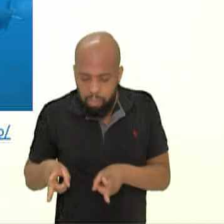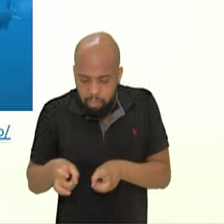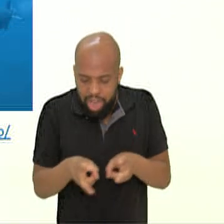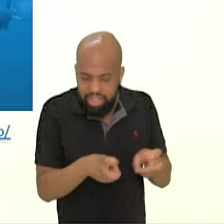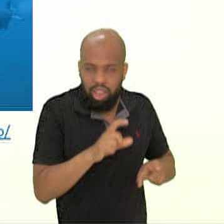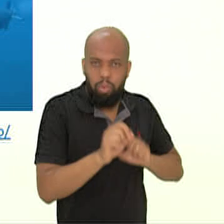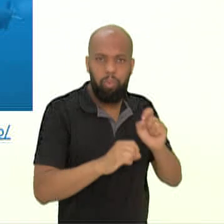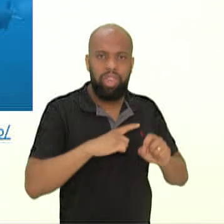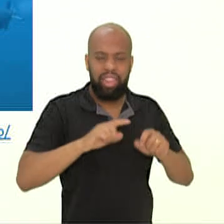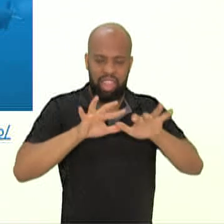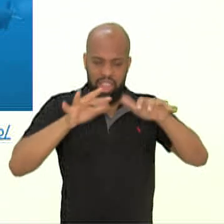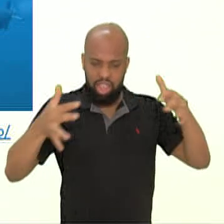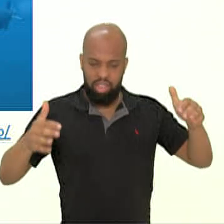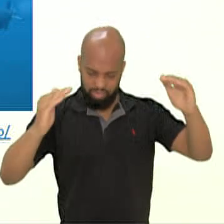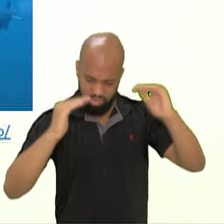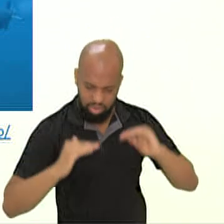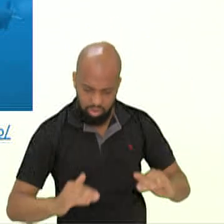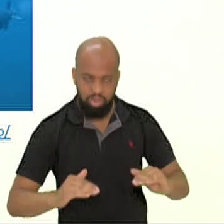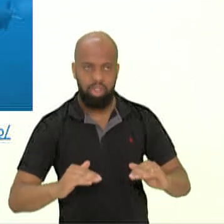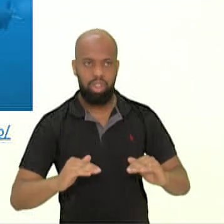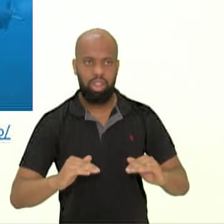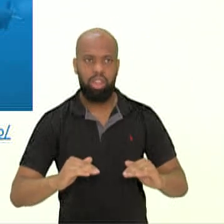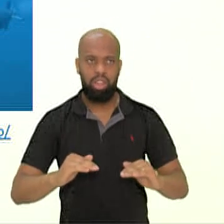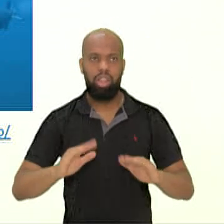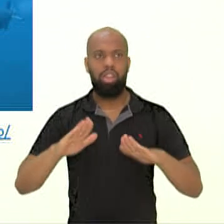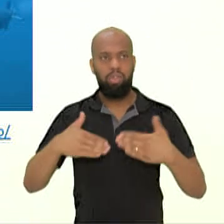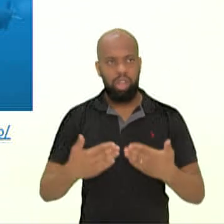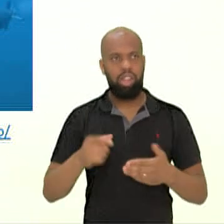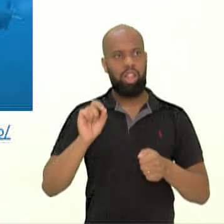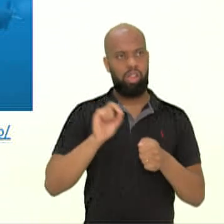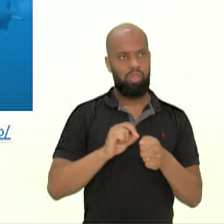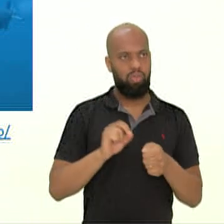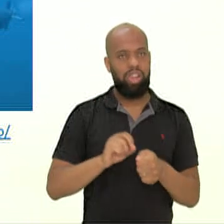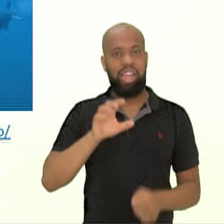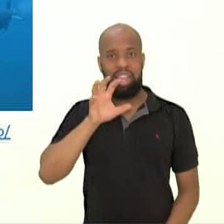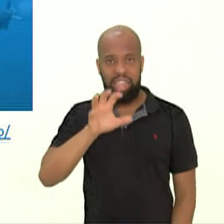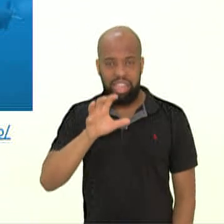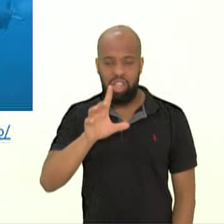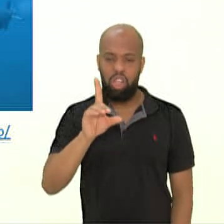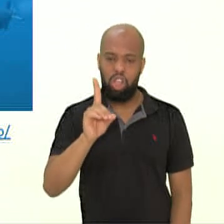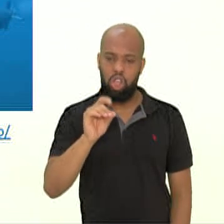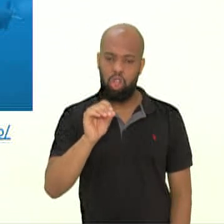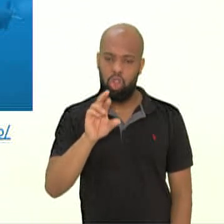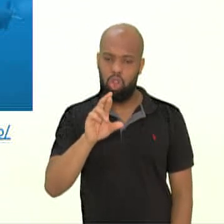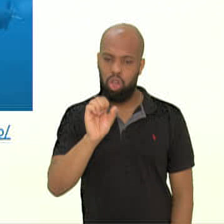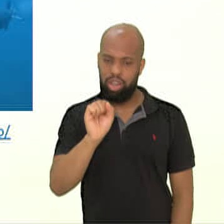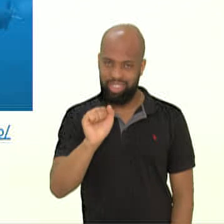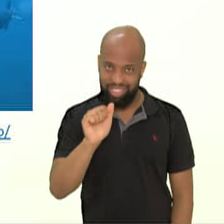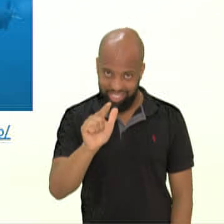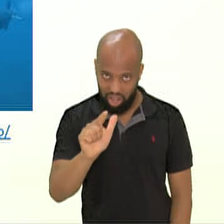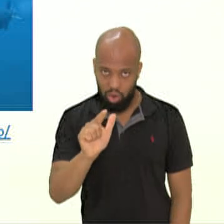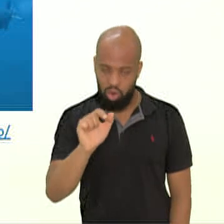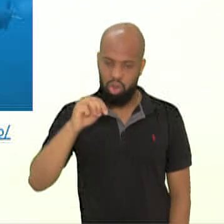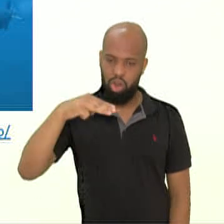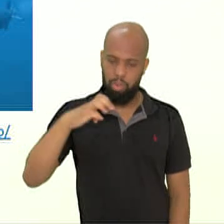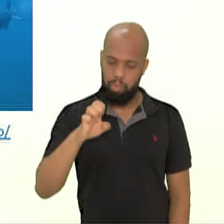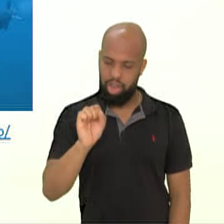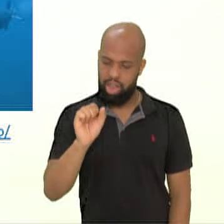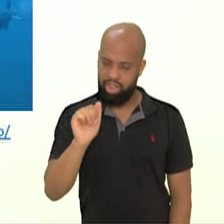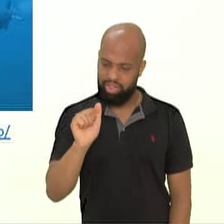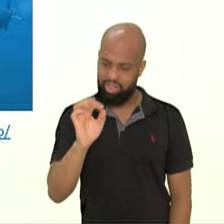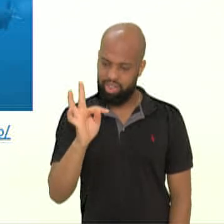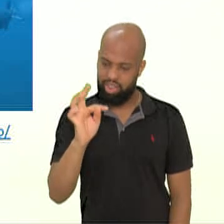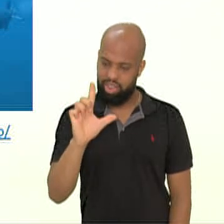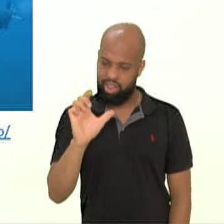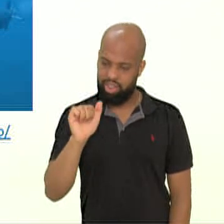oceânico. E aí foi encontrada então a dorsal mesoatlântica e aí conseguiu estar auxiliando na ideia de você ver que